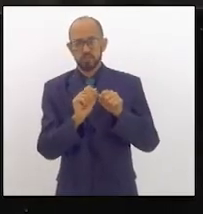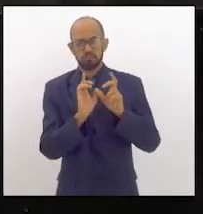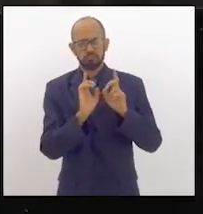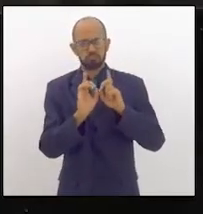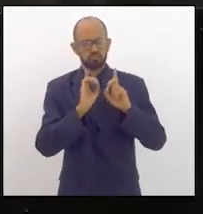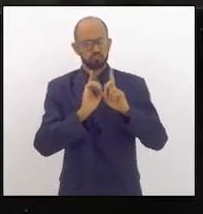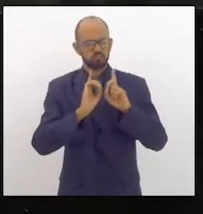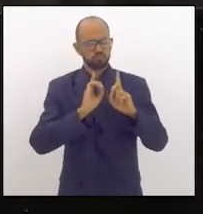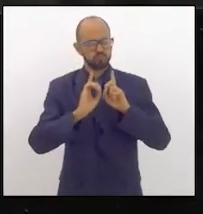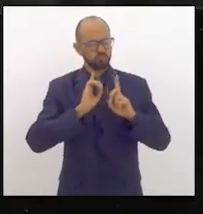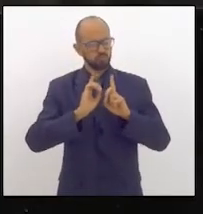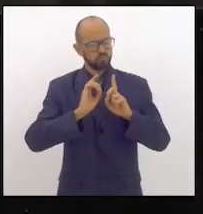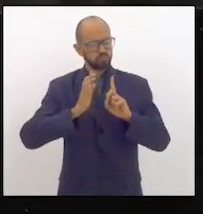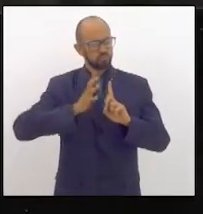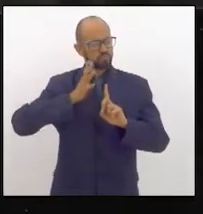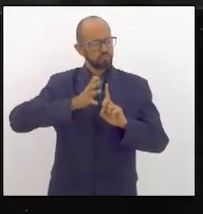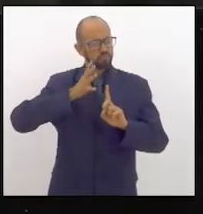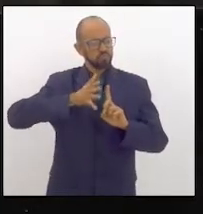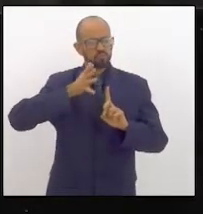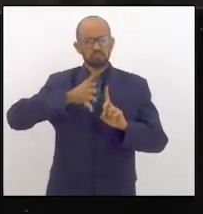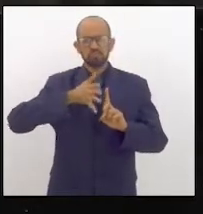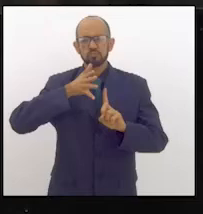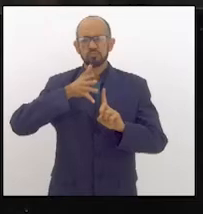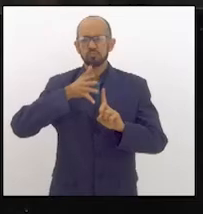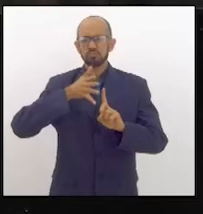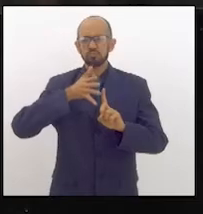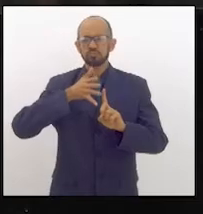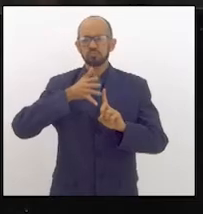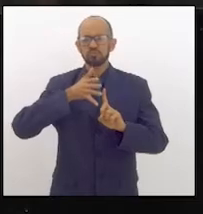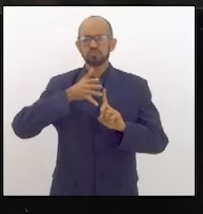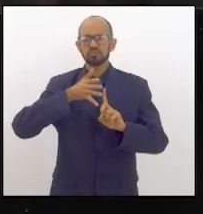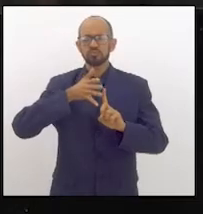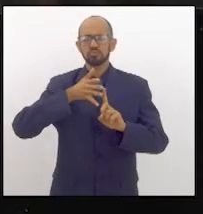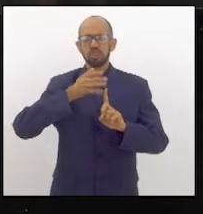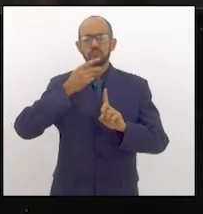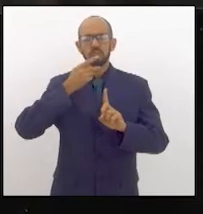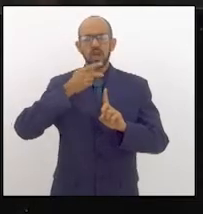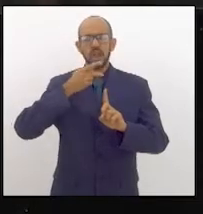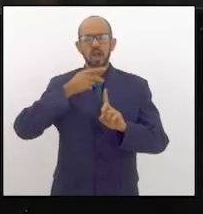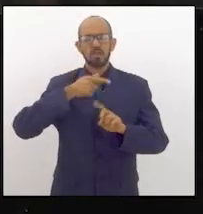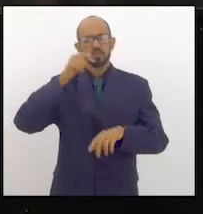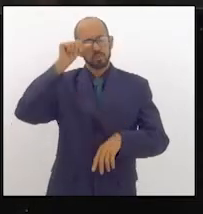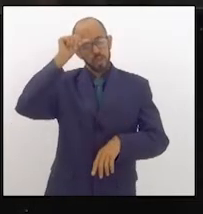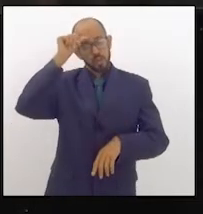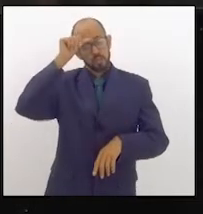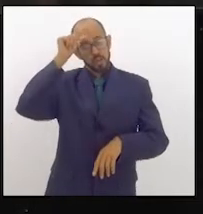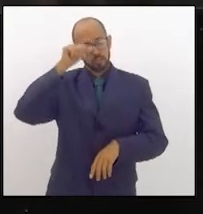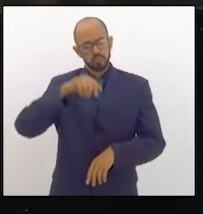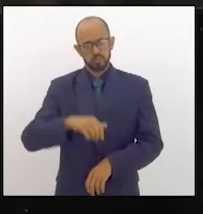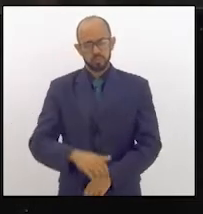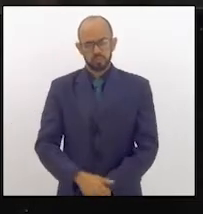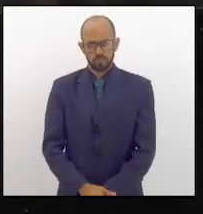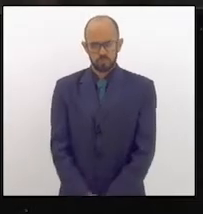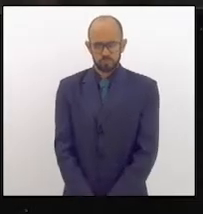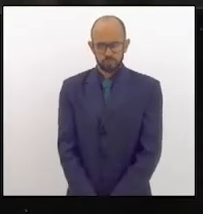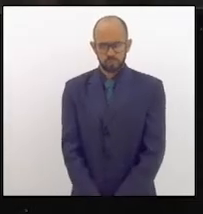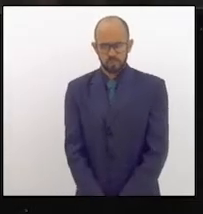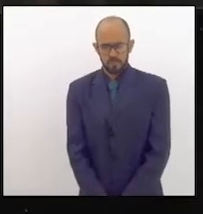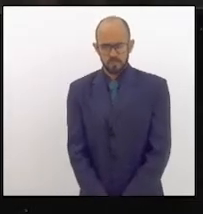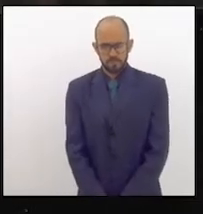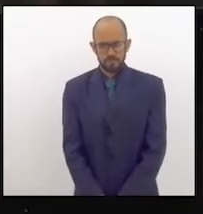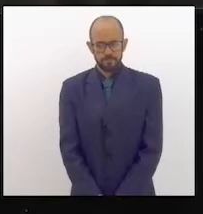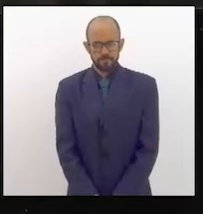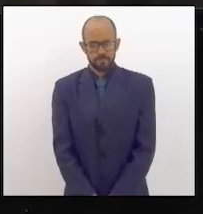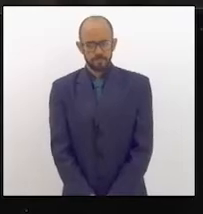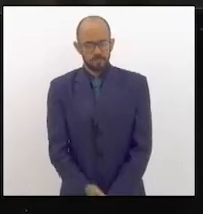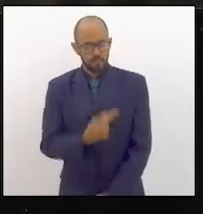debate o discurso hoje eu quero falar do governo vídeo do governo Carlos Castro e o governo